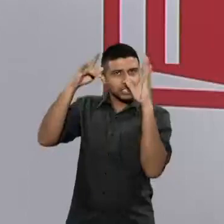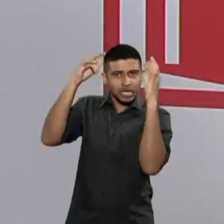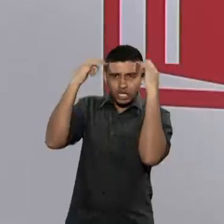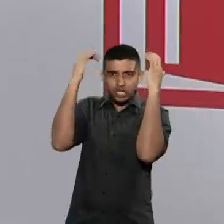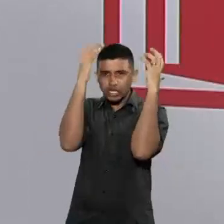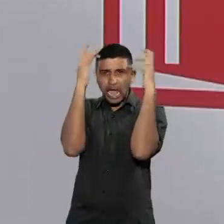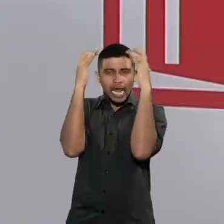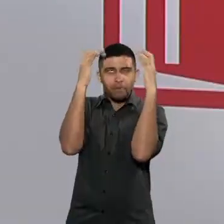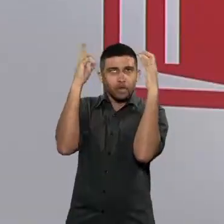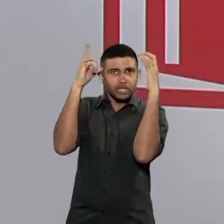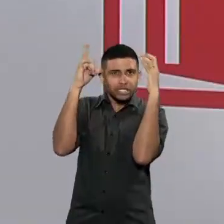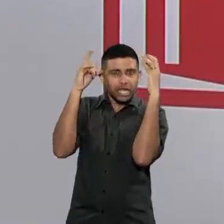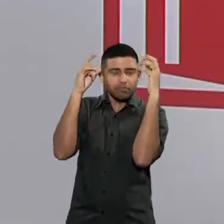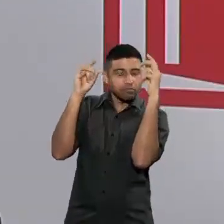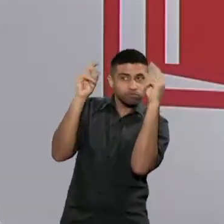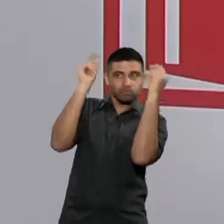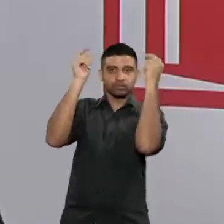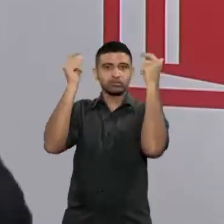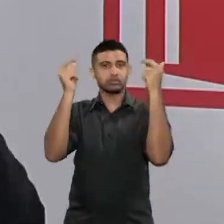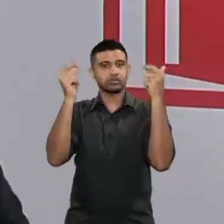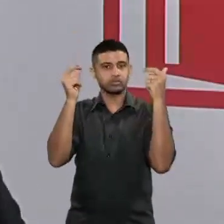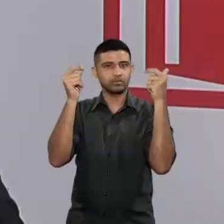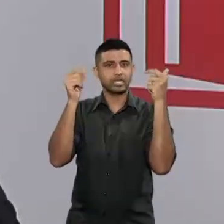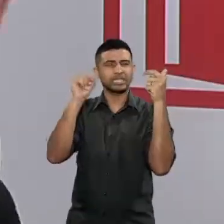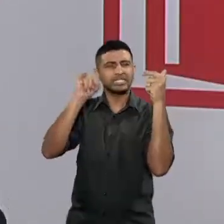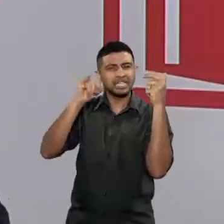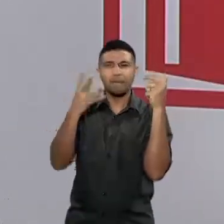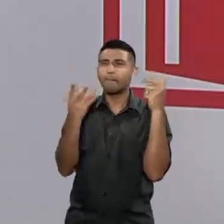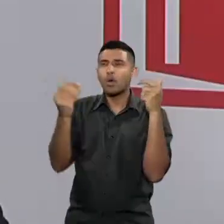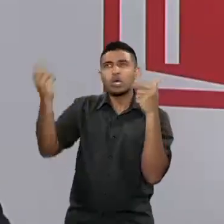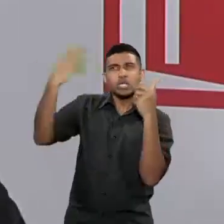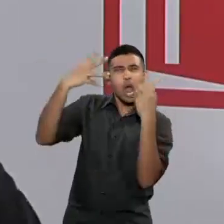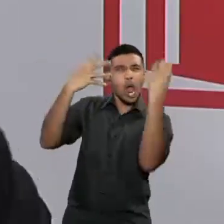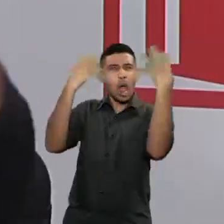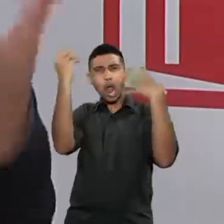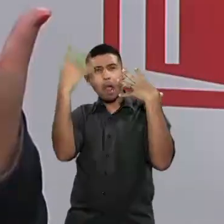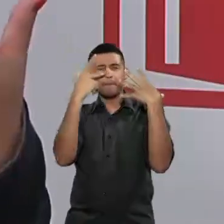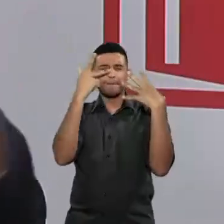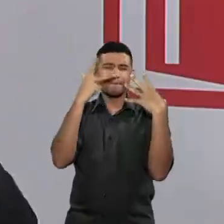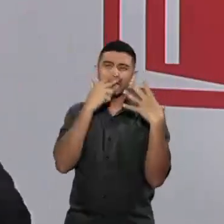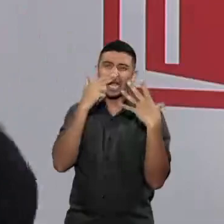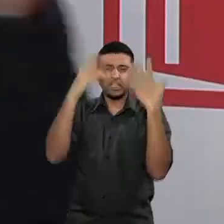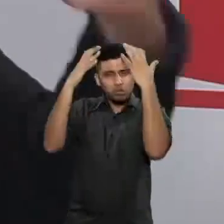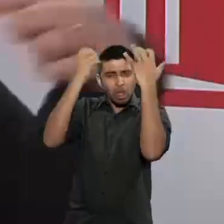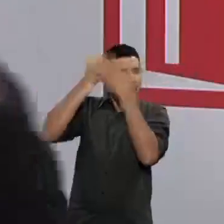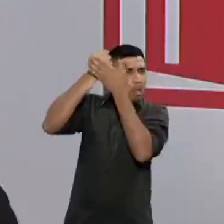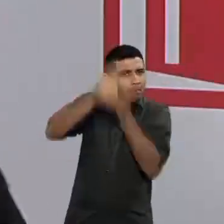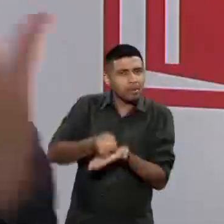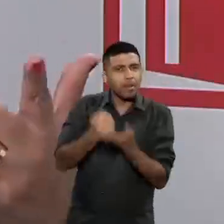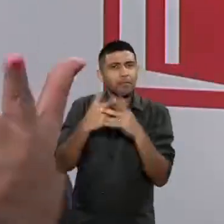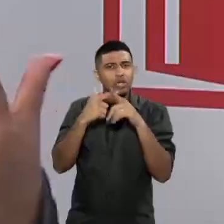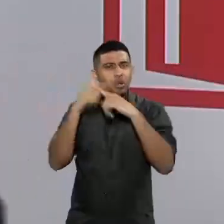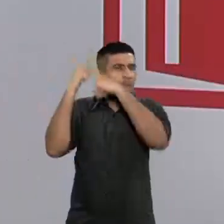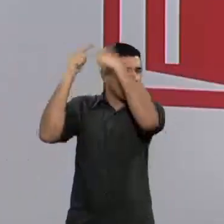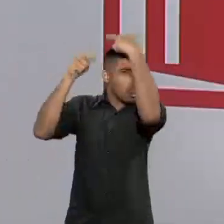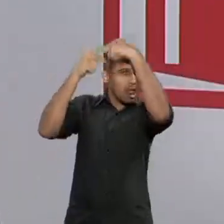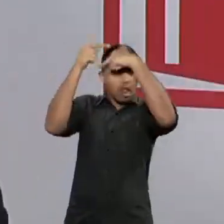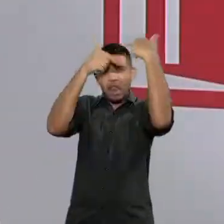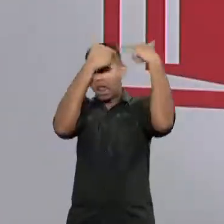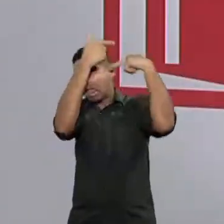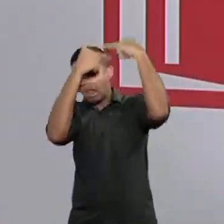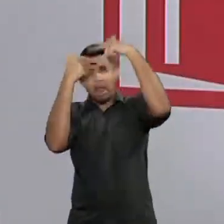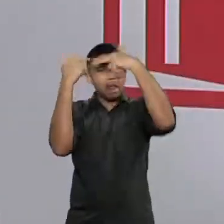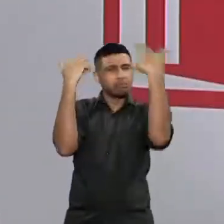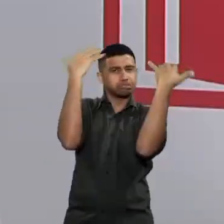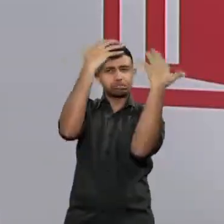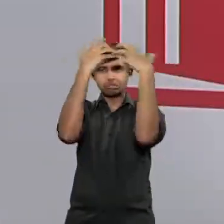determinadas áreas do cérebro. Se entra muita luz, o cérebro ele fica sobrecarregado porque outras áreas entram em funcionamento para